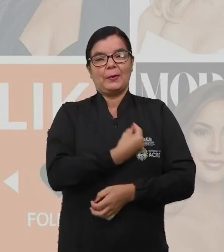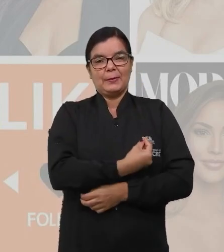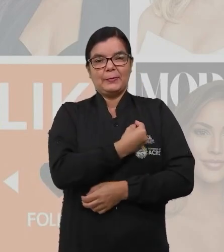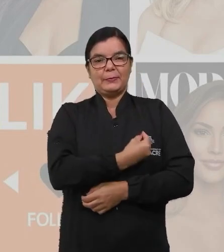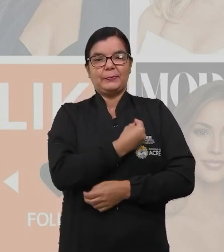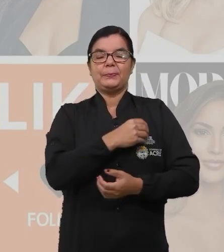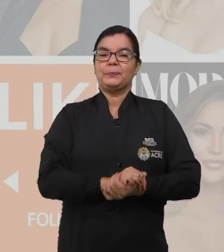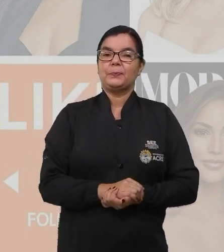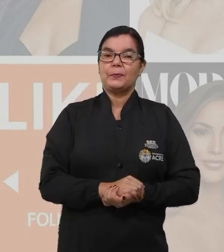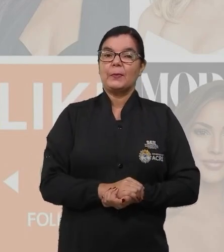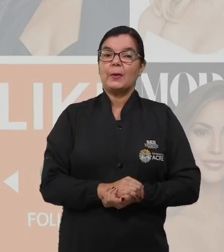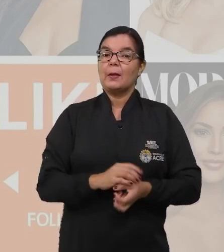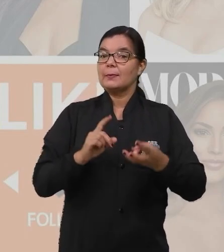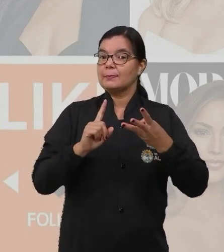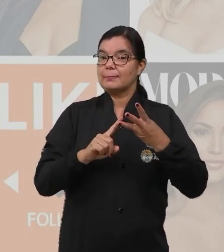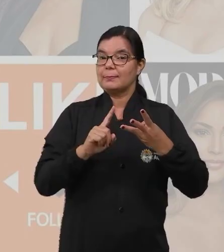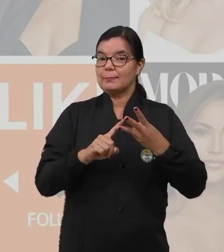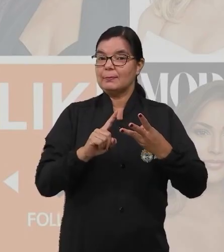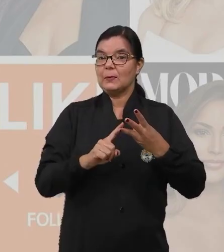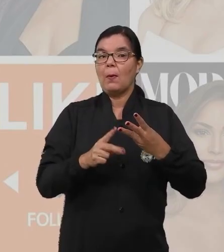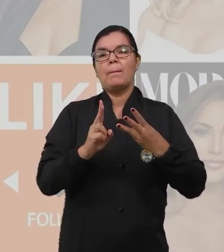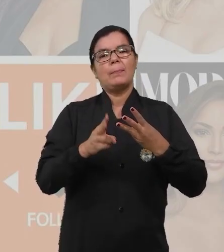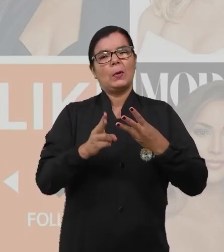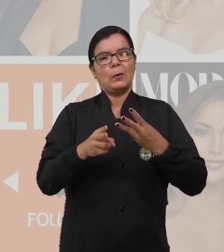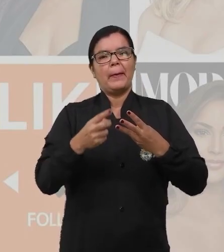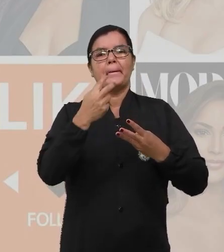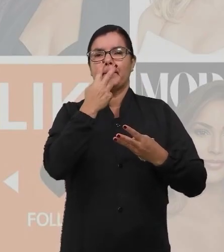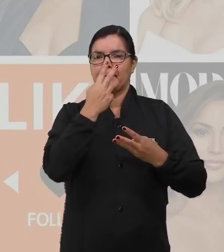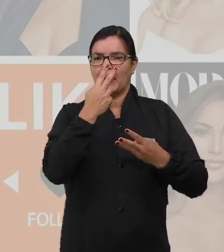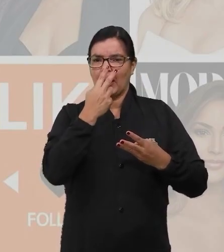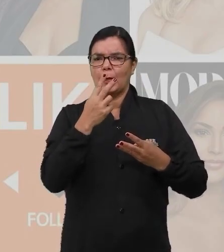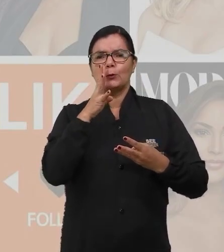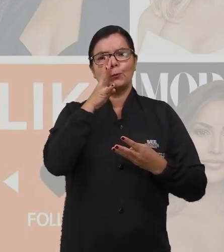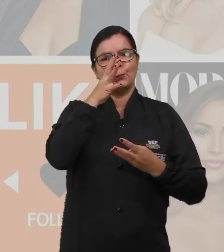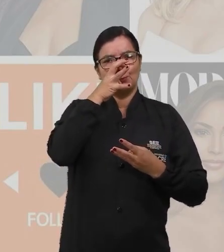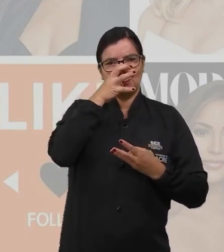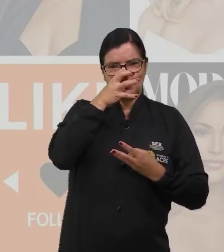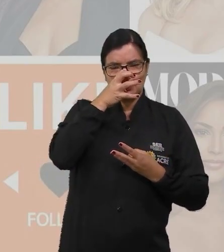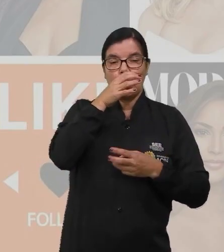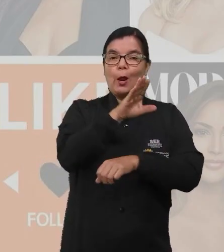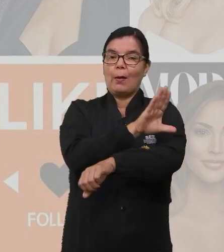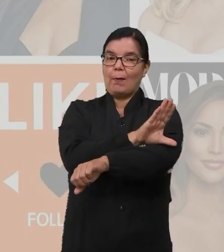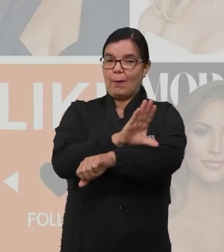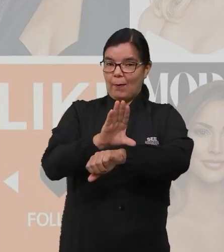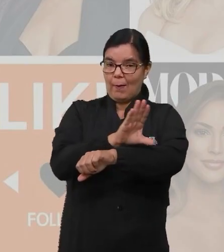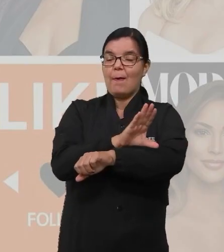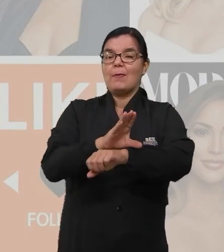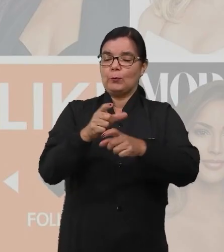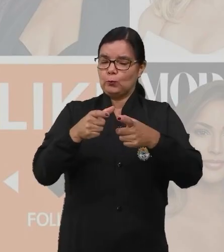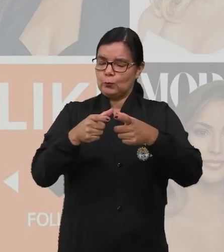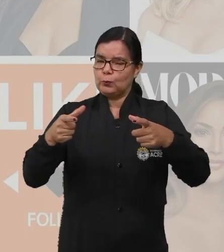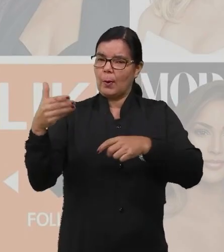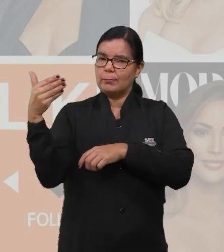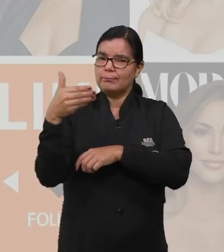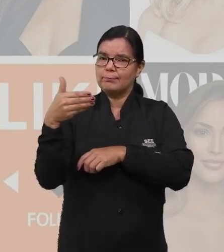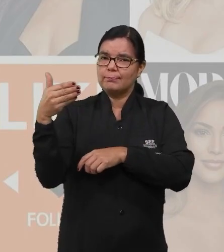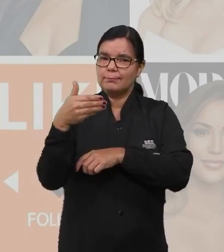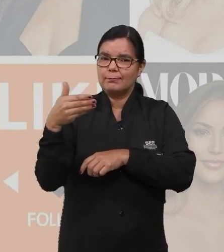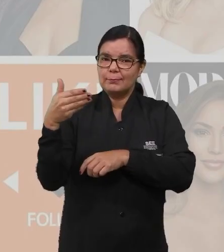vida. E no item 3, mesmo quando parece rebelde, a cultura de massa